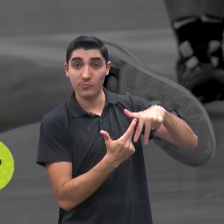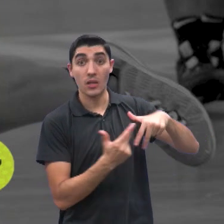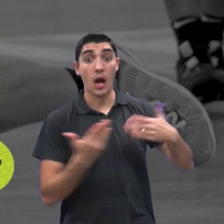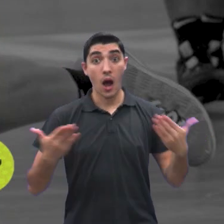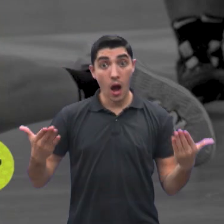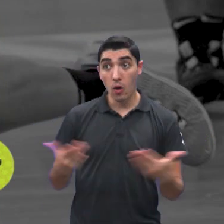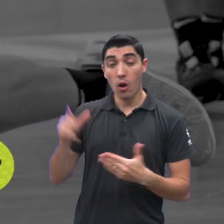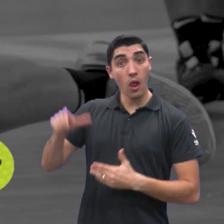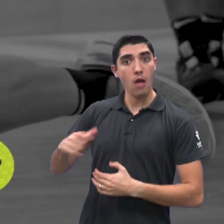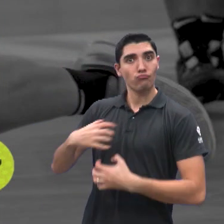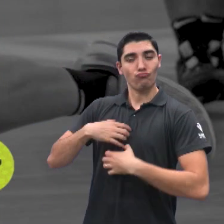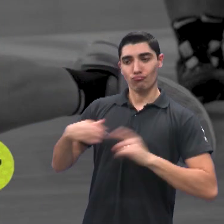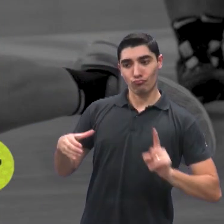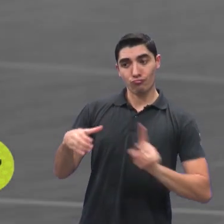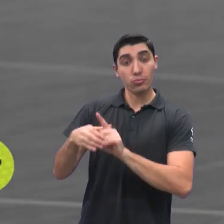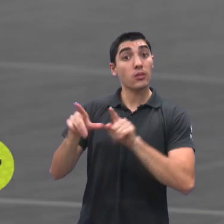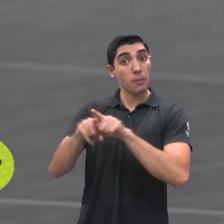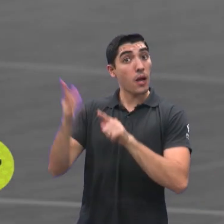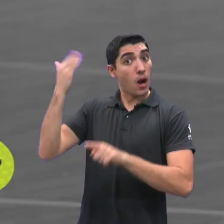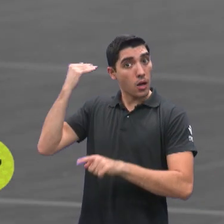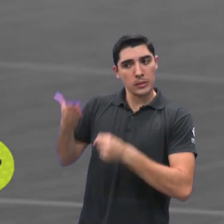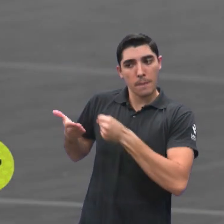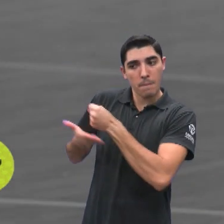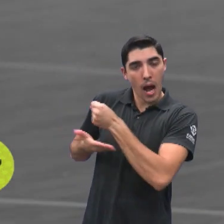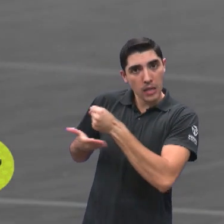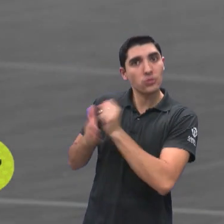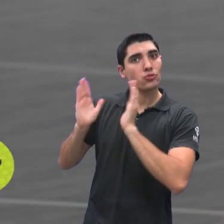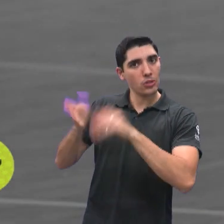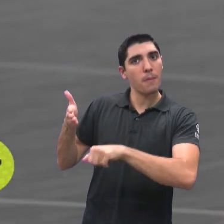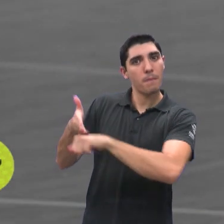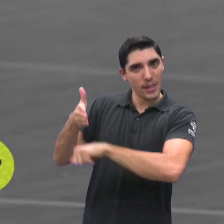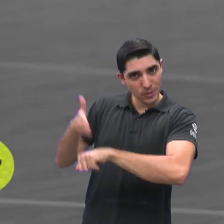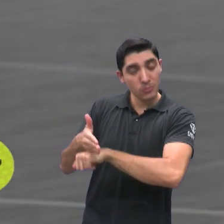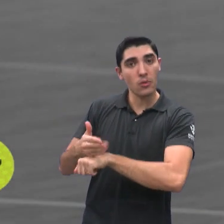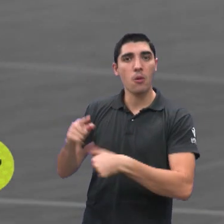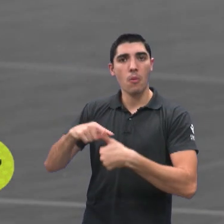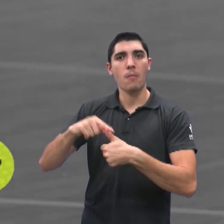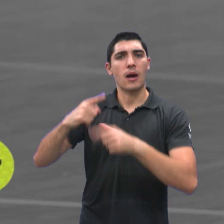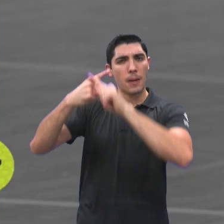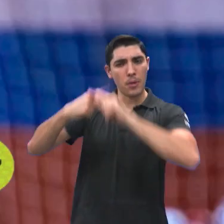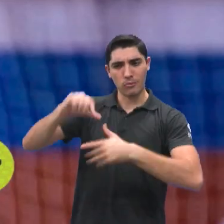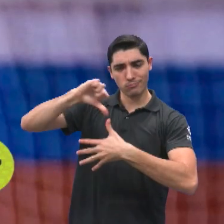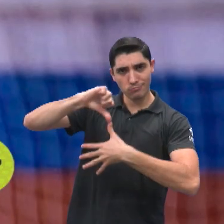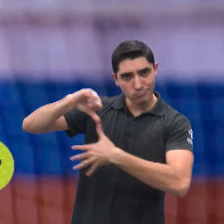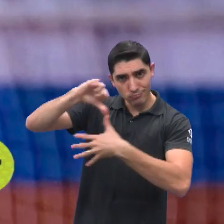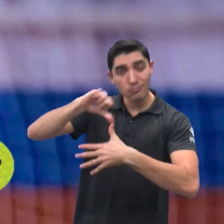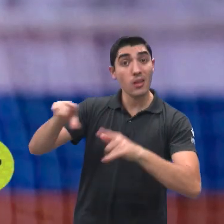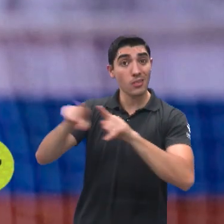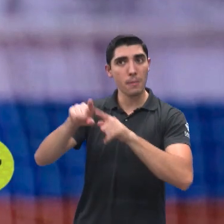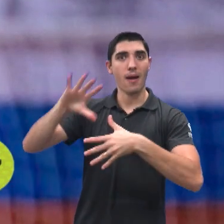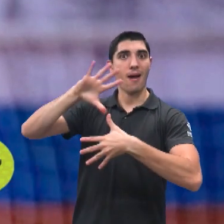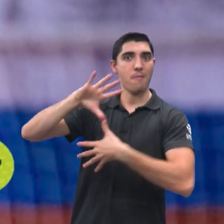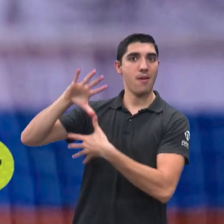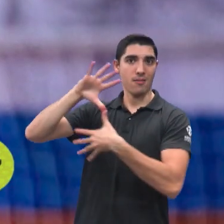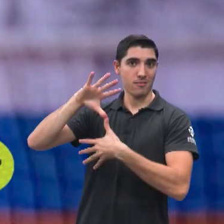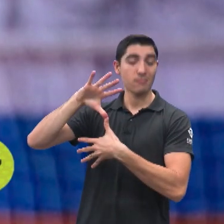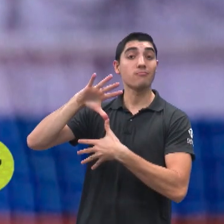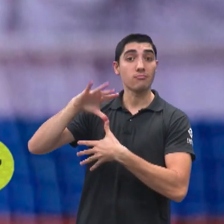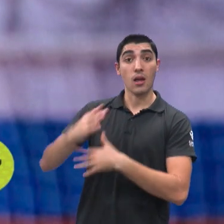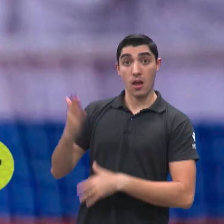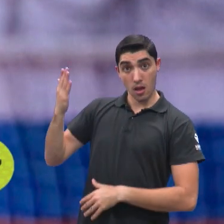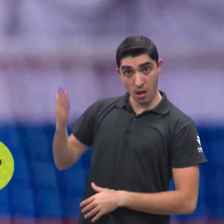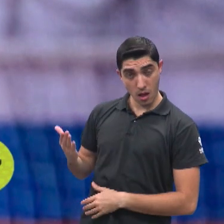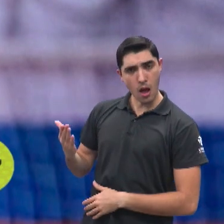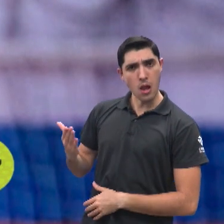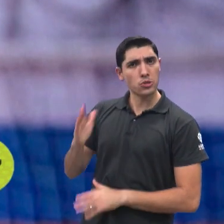brasileira em outras categorias, tendo disputado Sul-Americanos e Copas Américas. Além disso, Sara já fez